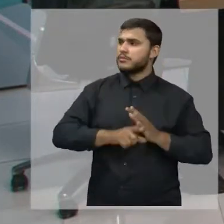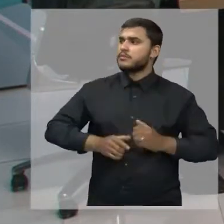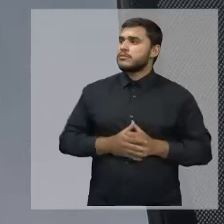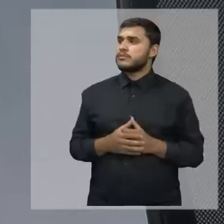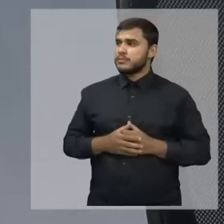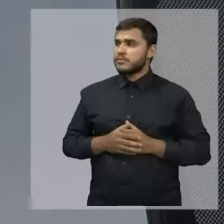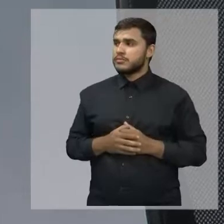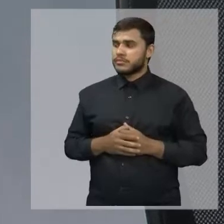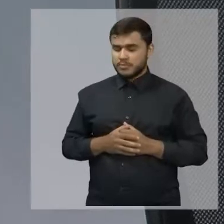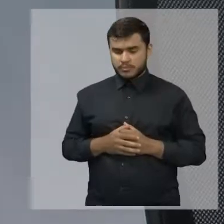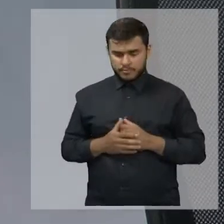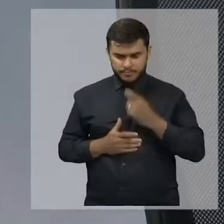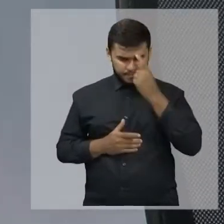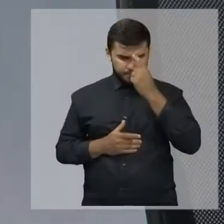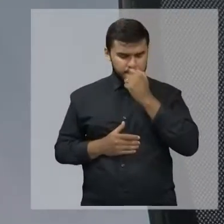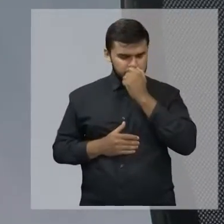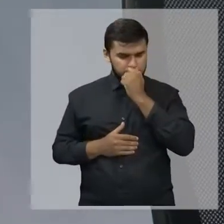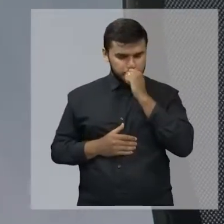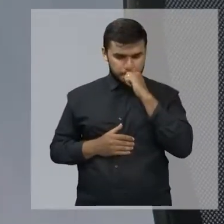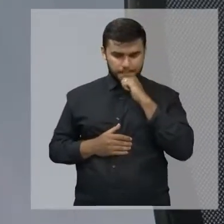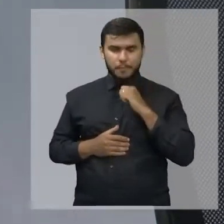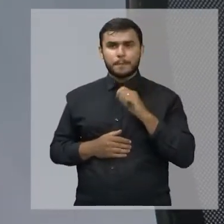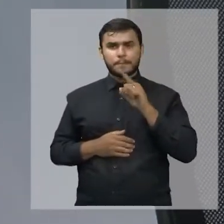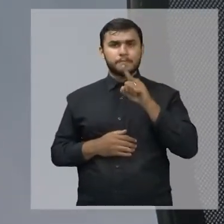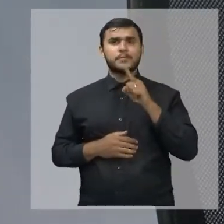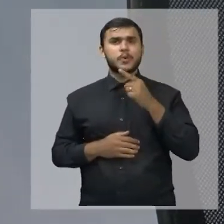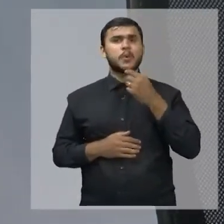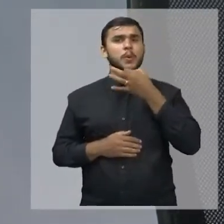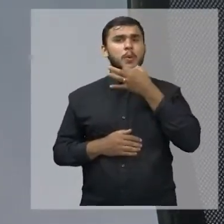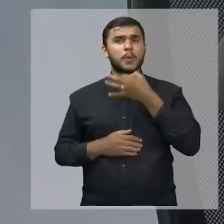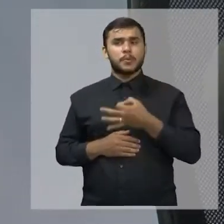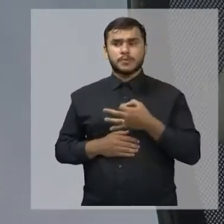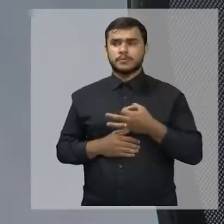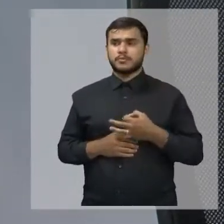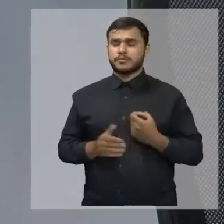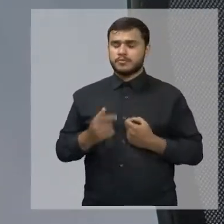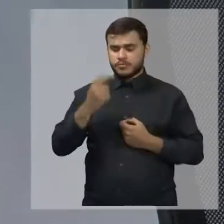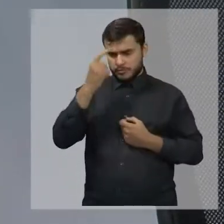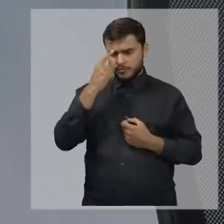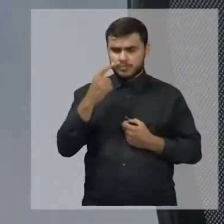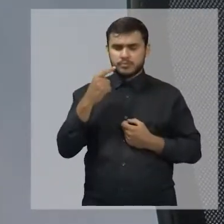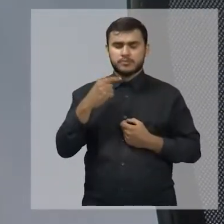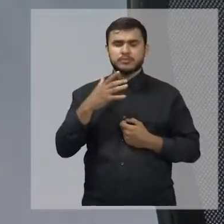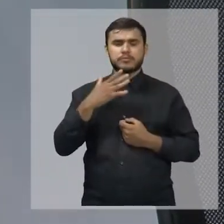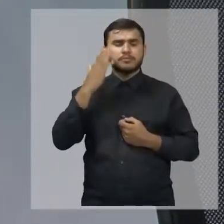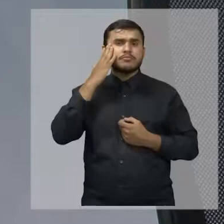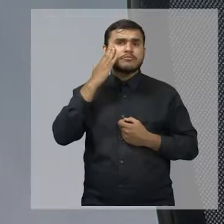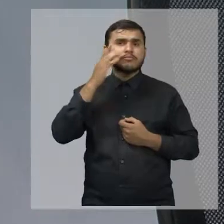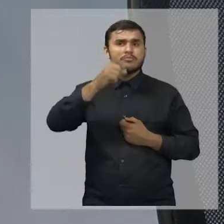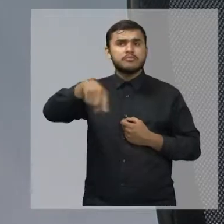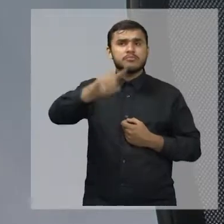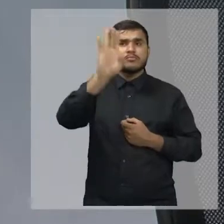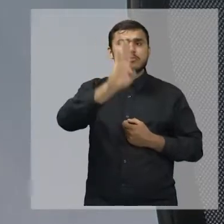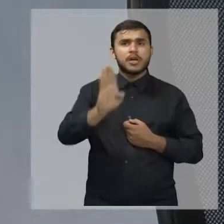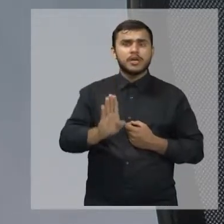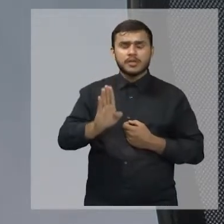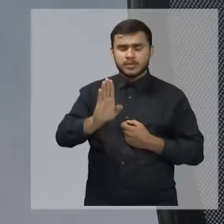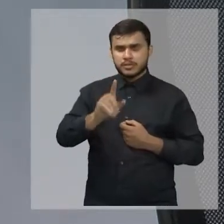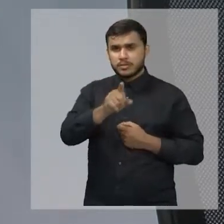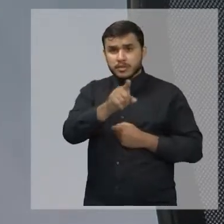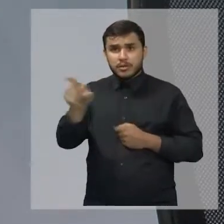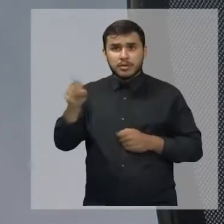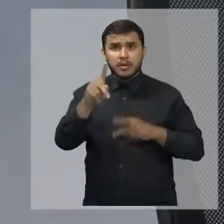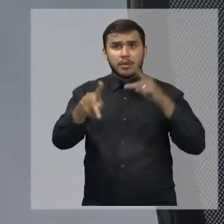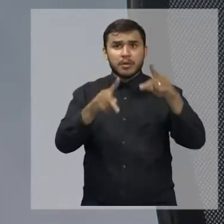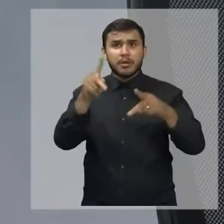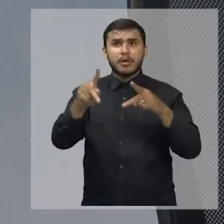né? A questão política, que é isso que eu acho que na cabeça do cidadão comum brasileiro é que fica confuso. Porque a questão política ela é